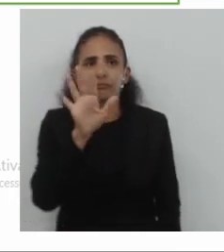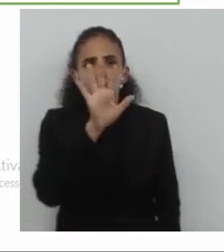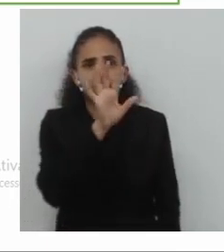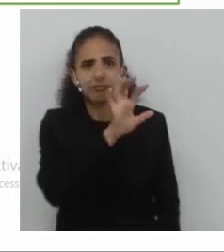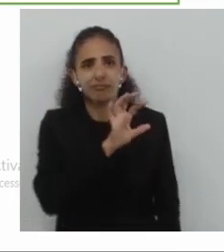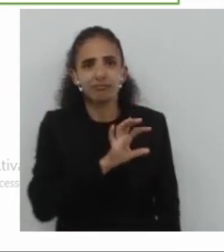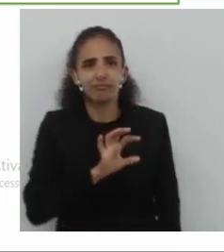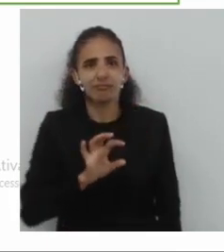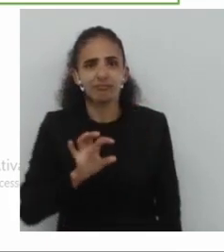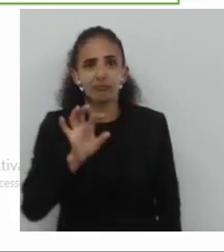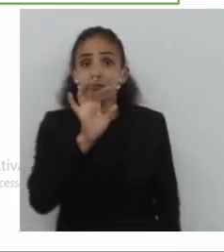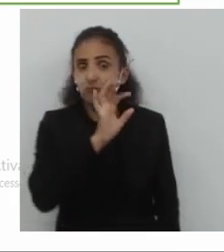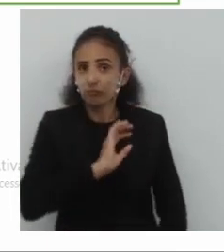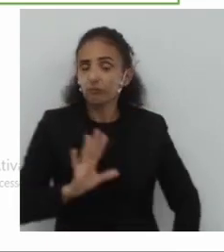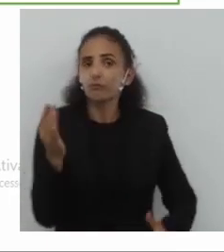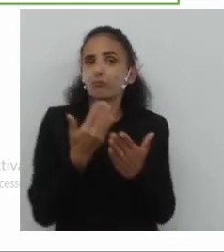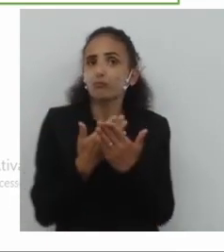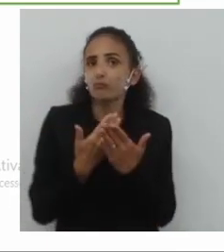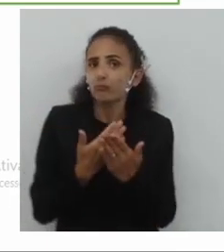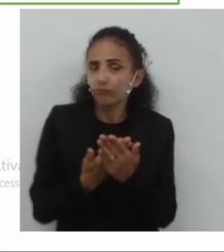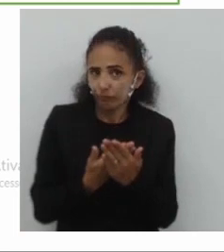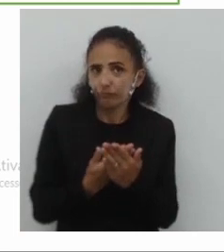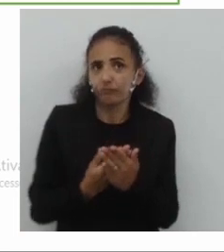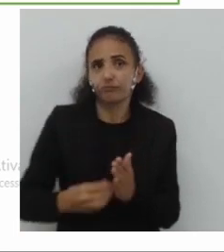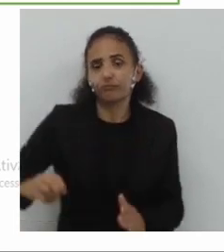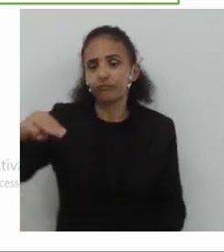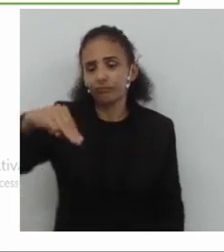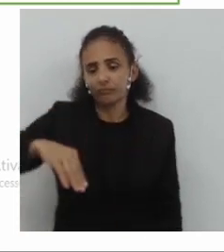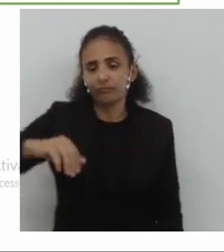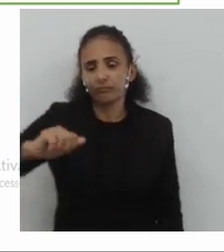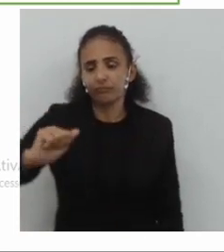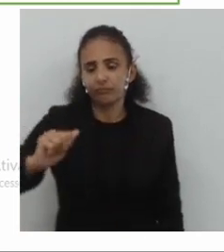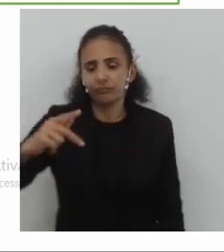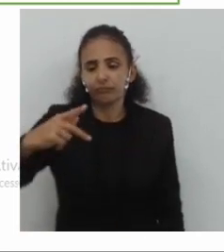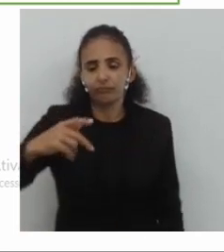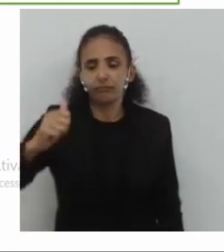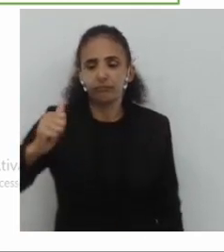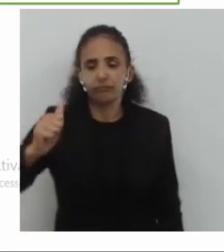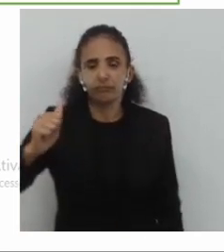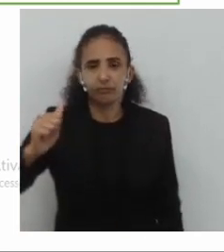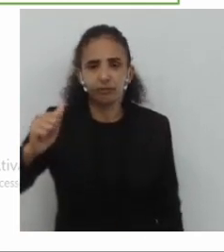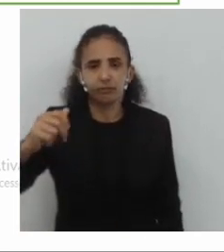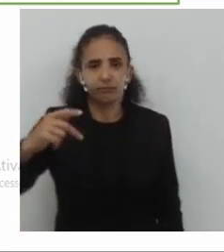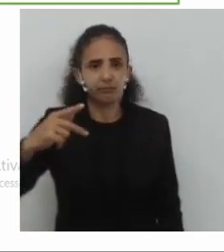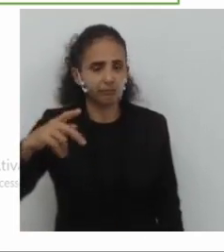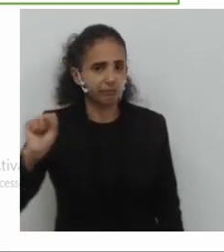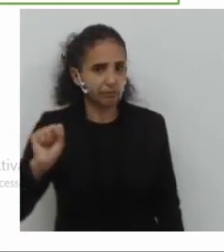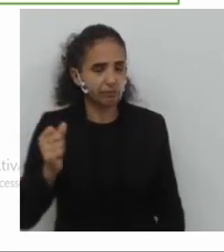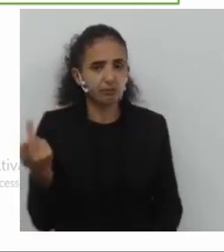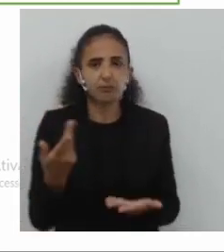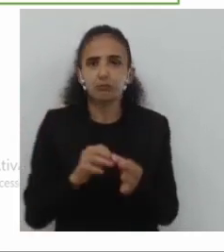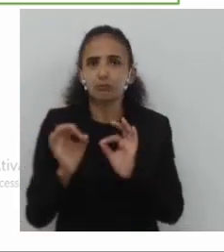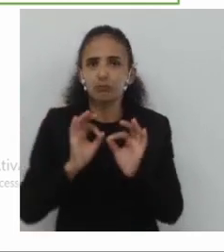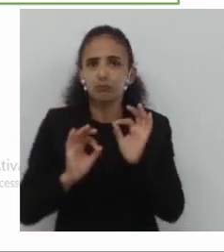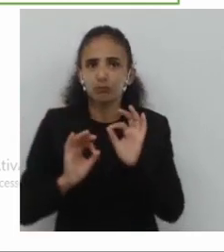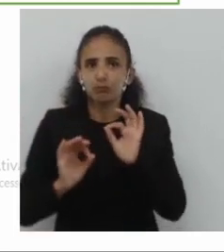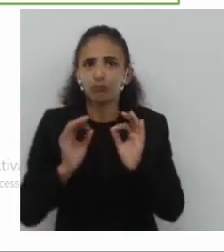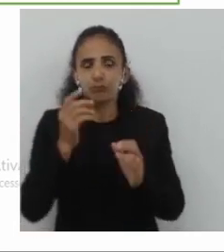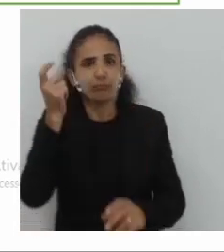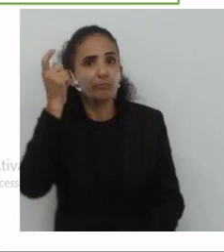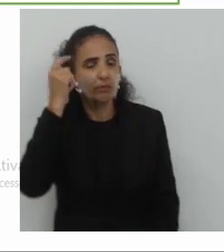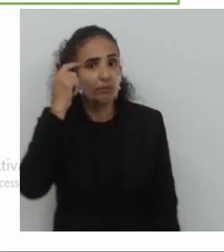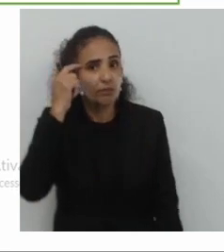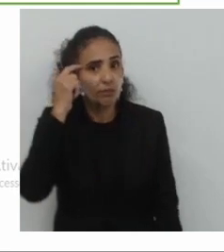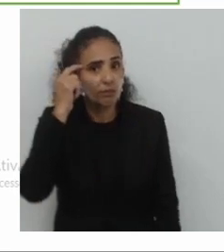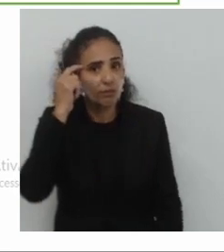mentais. Vejamos aqui. Olhem só aqui. Isso aqui é o que nós chamamos de mapa mental. Nós temos aqui um da área